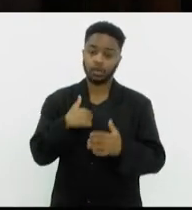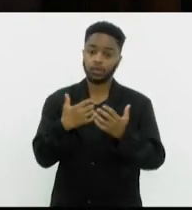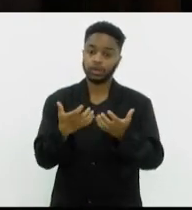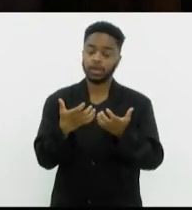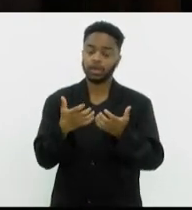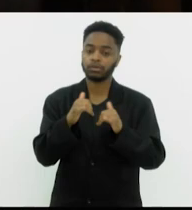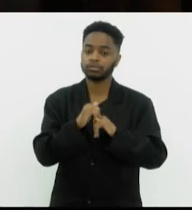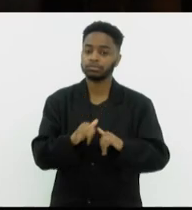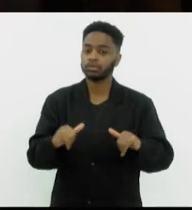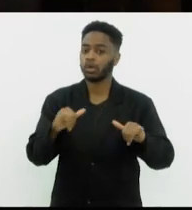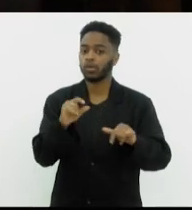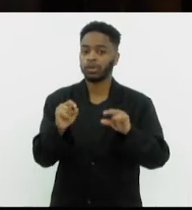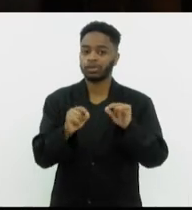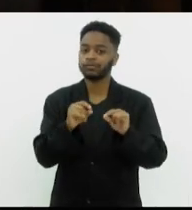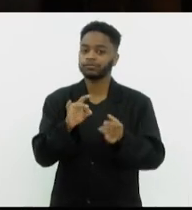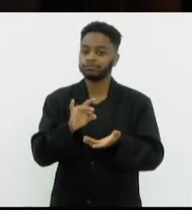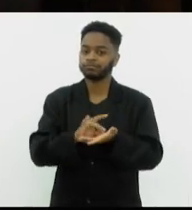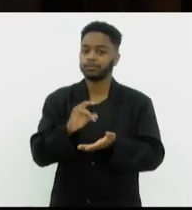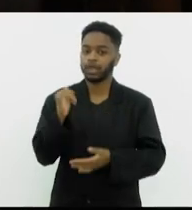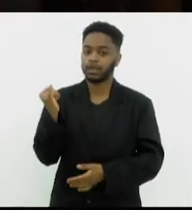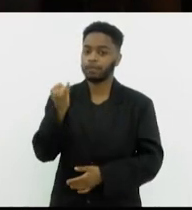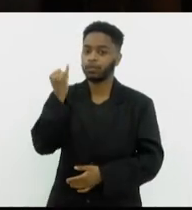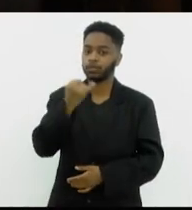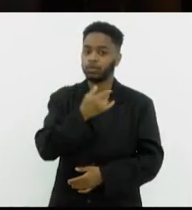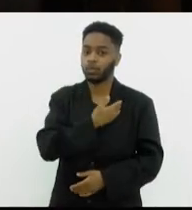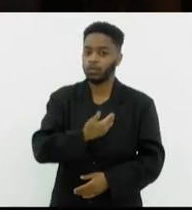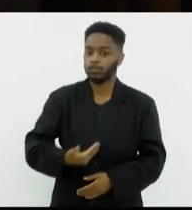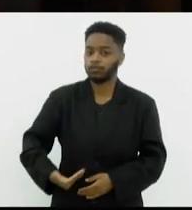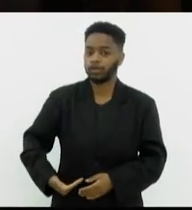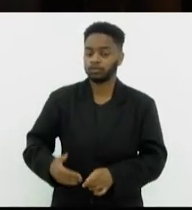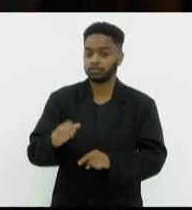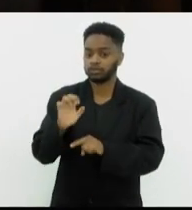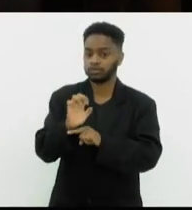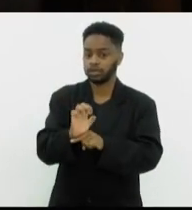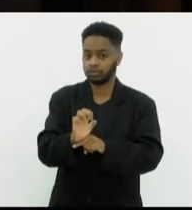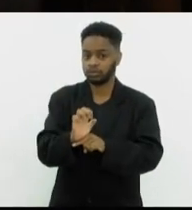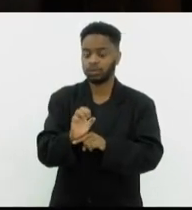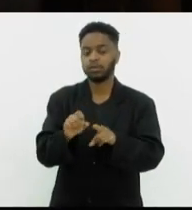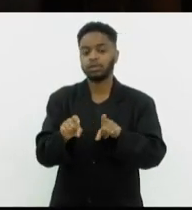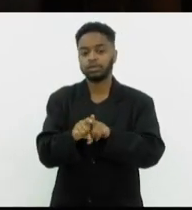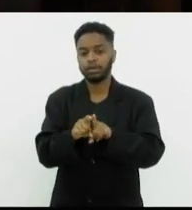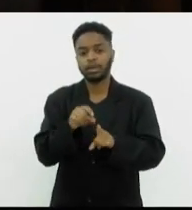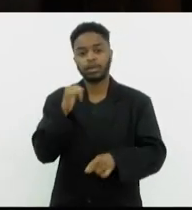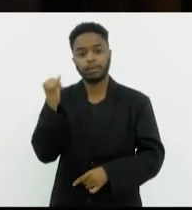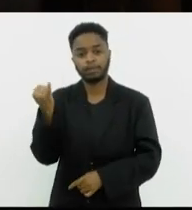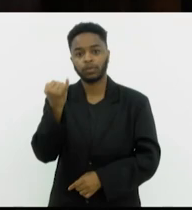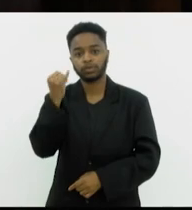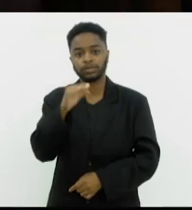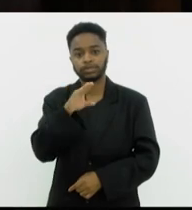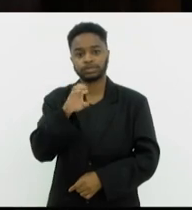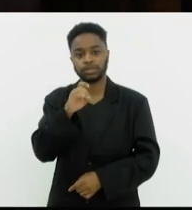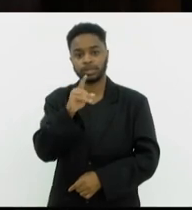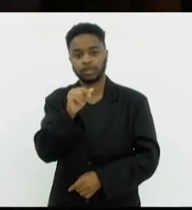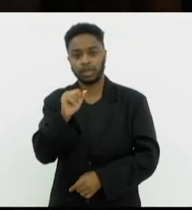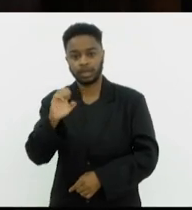que é muito importante que o governo estadual, é muito importante que a